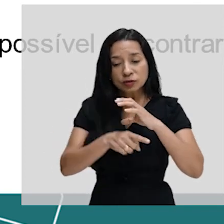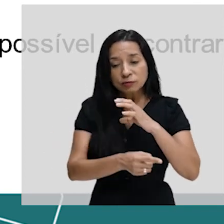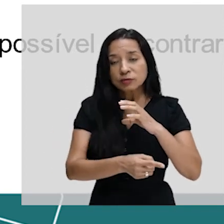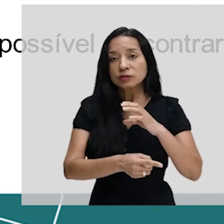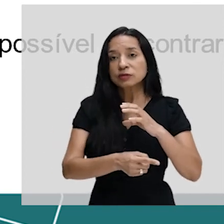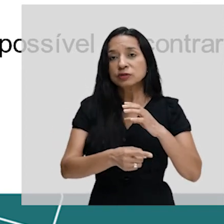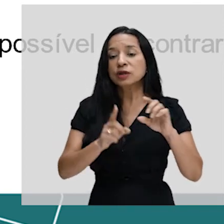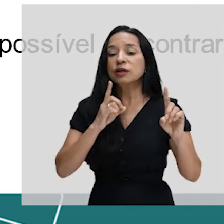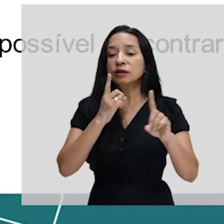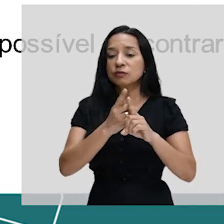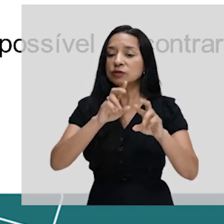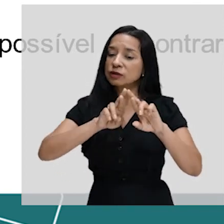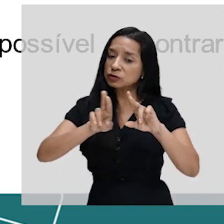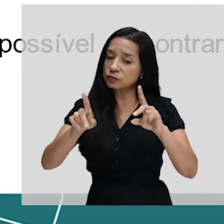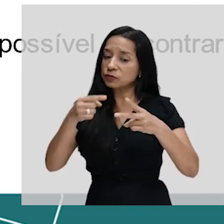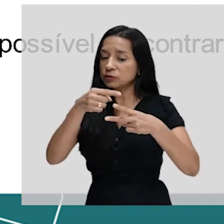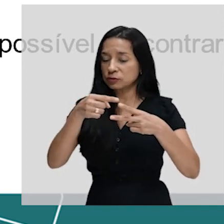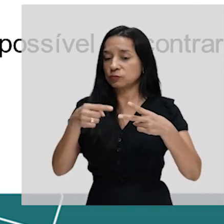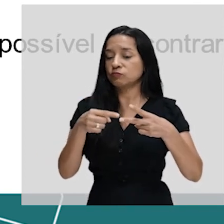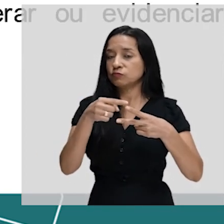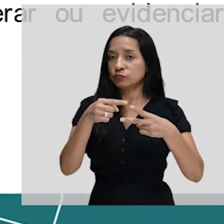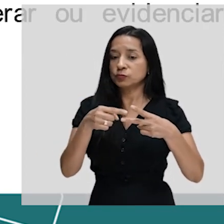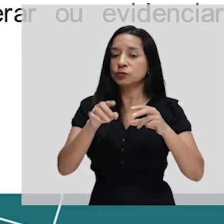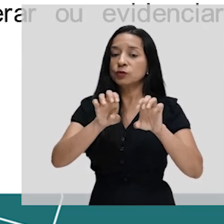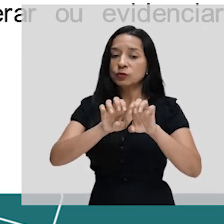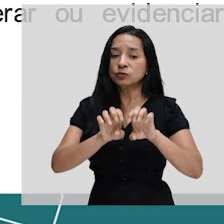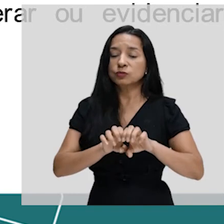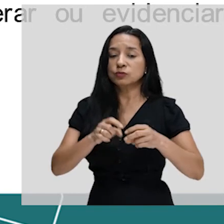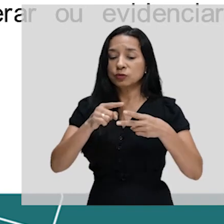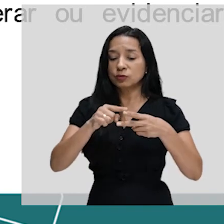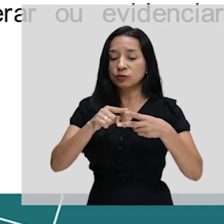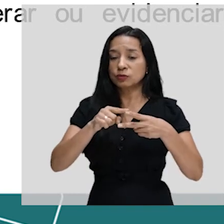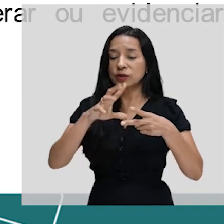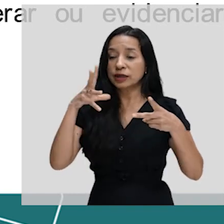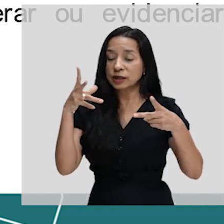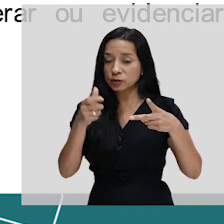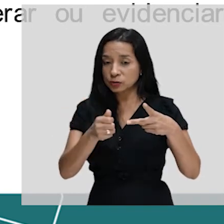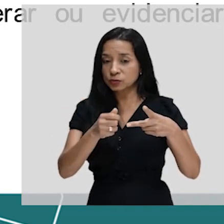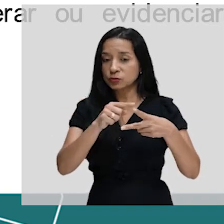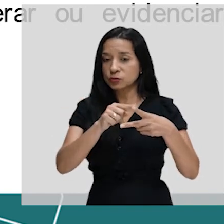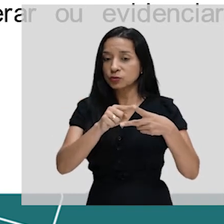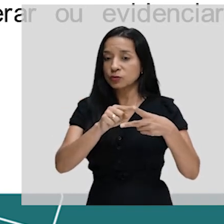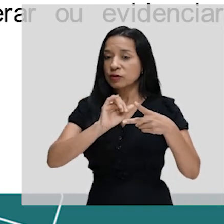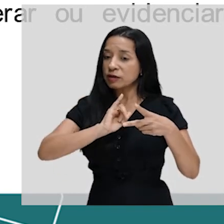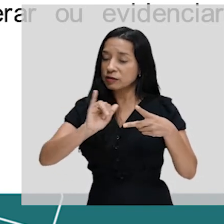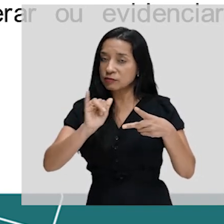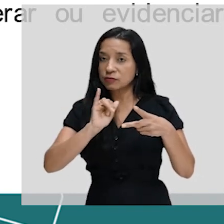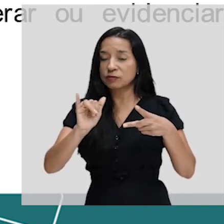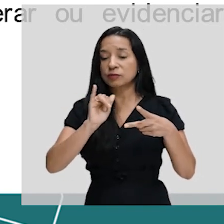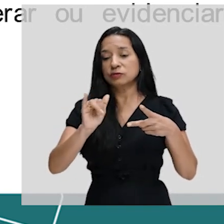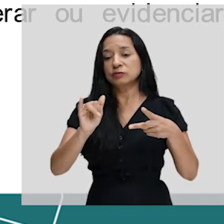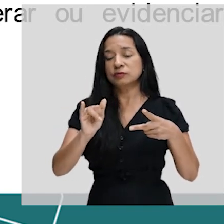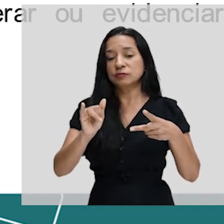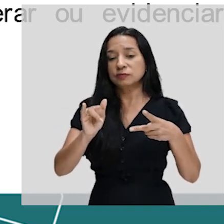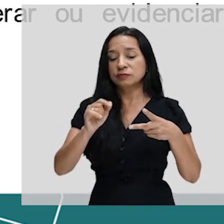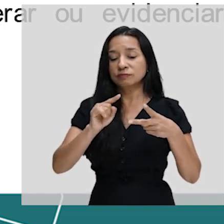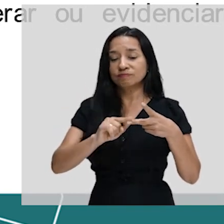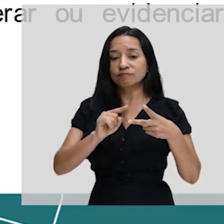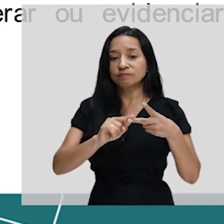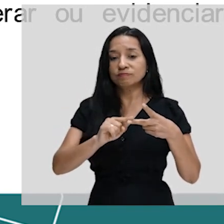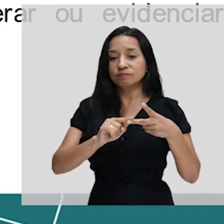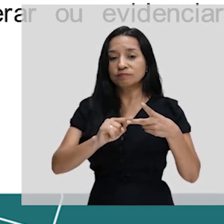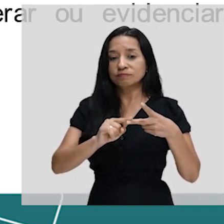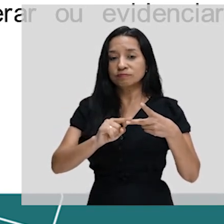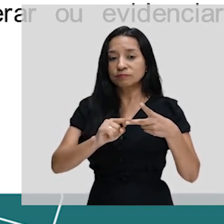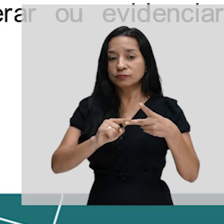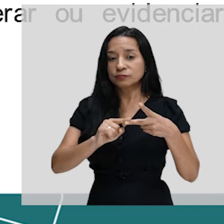encontrar diferenças estruturais. Quais? O resumo é um texto de caráter informativo, enquanto a resenha